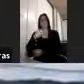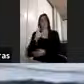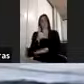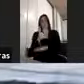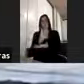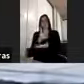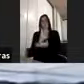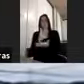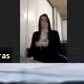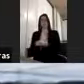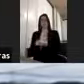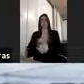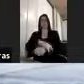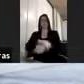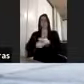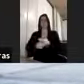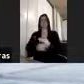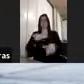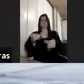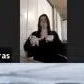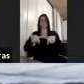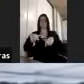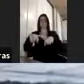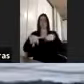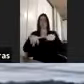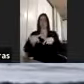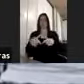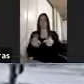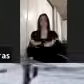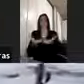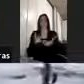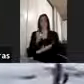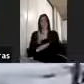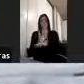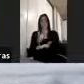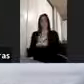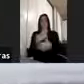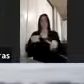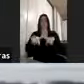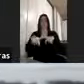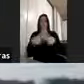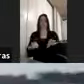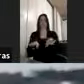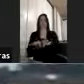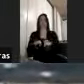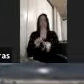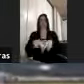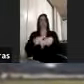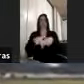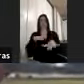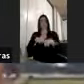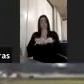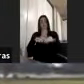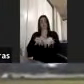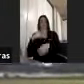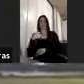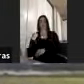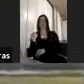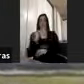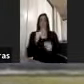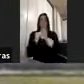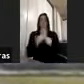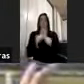já! Nada de radicalização! Tá certo? Eu pedi por nação aqui para colocar em votação a